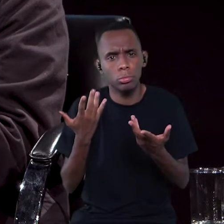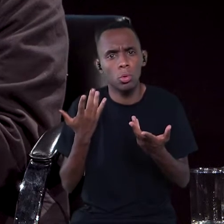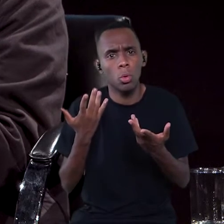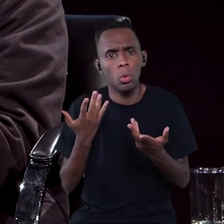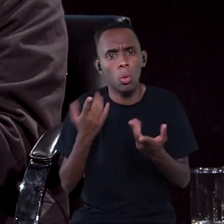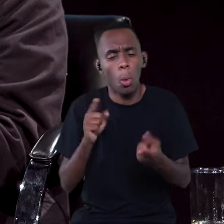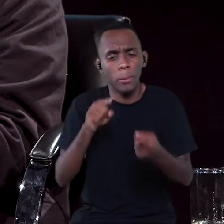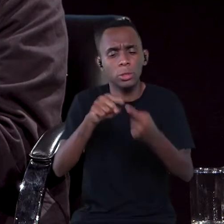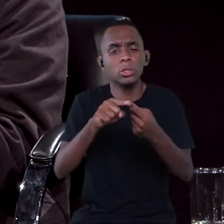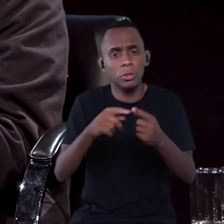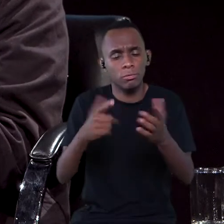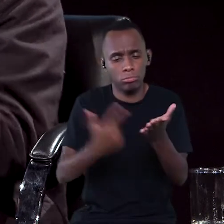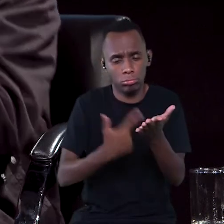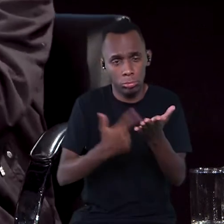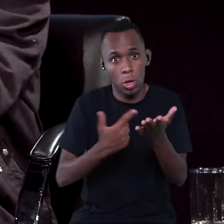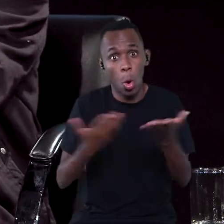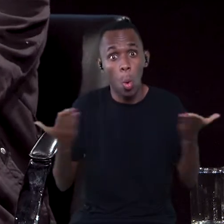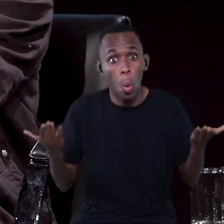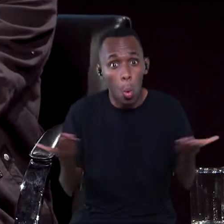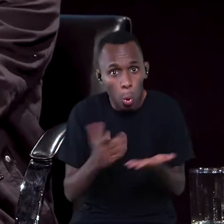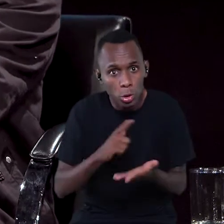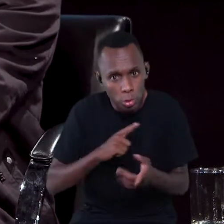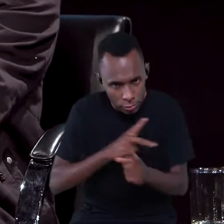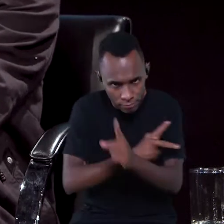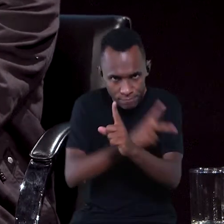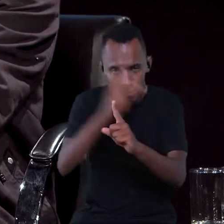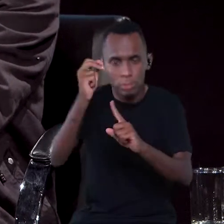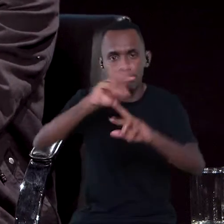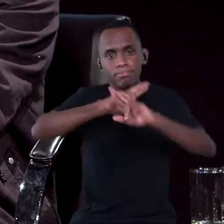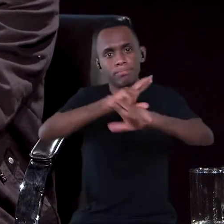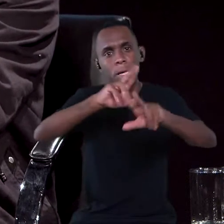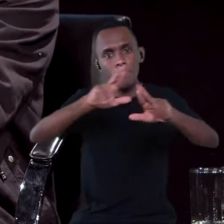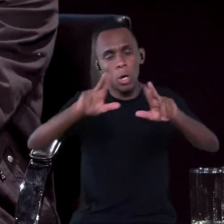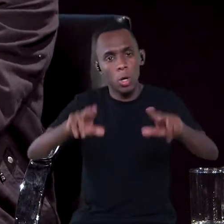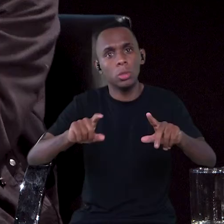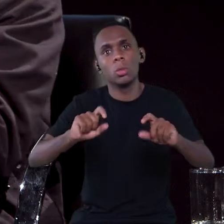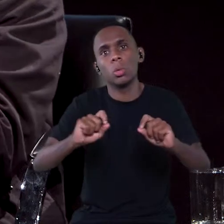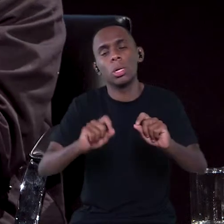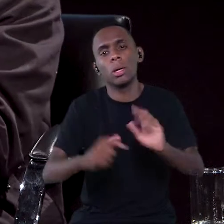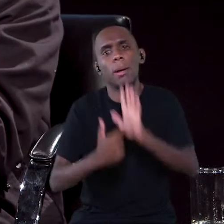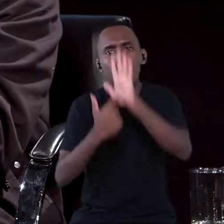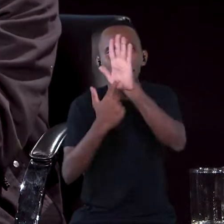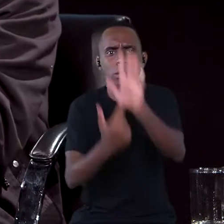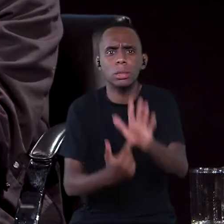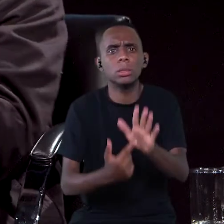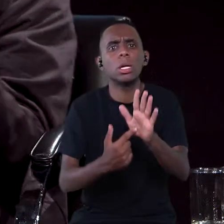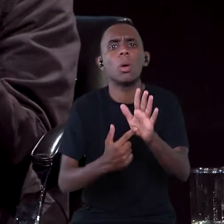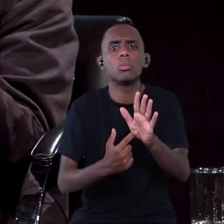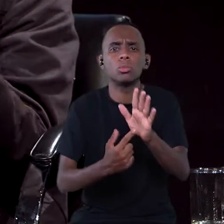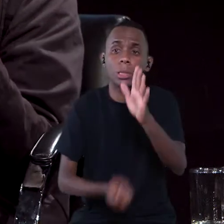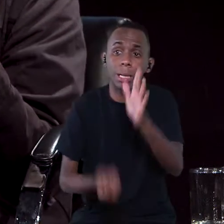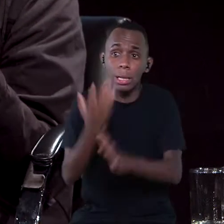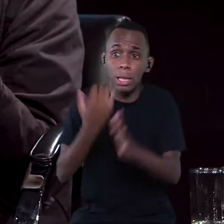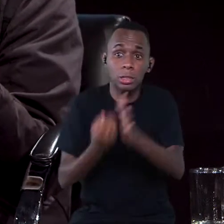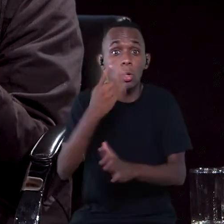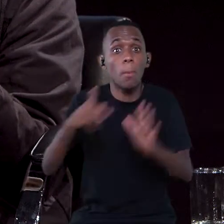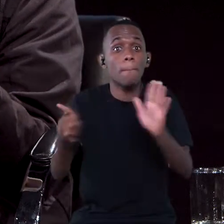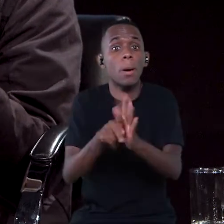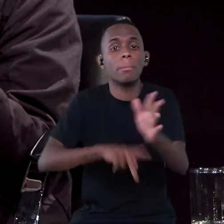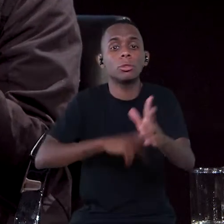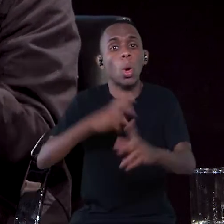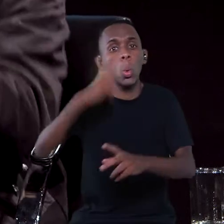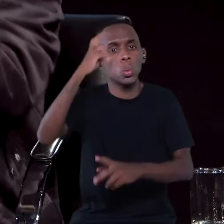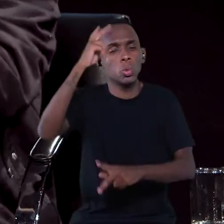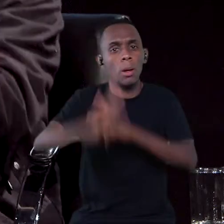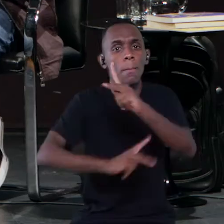por acaso que você tem hoje, né, em grandes prêmios como esses que estão sendo anunciados, obras poéticas que vêm do universo das culturas populares